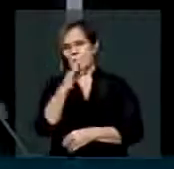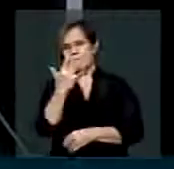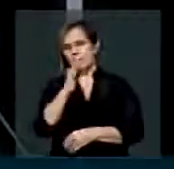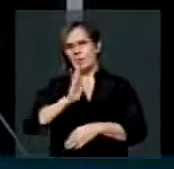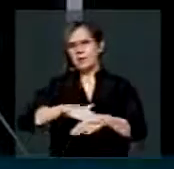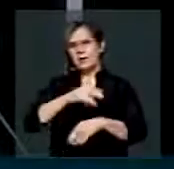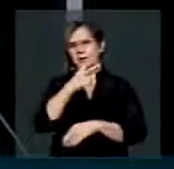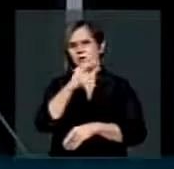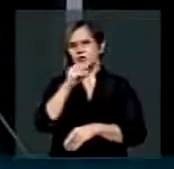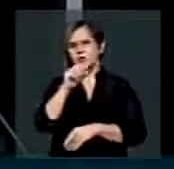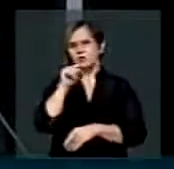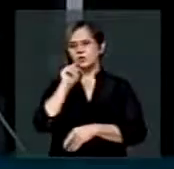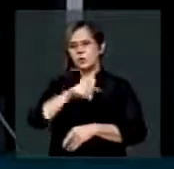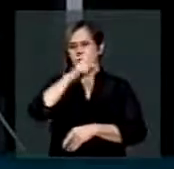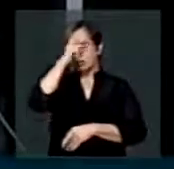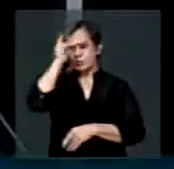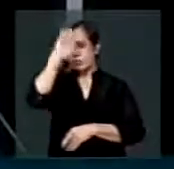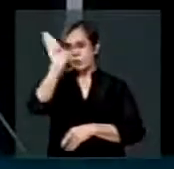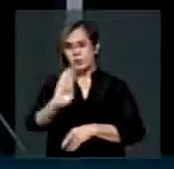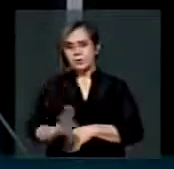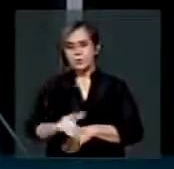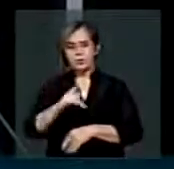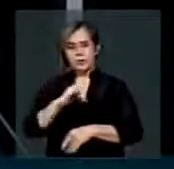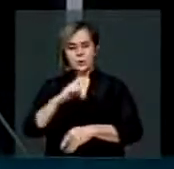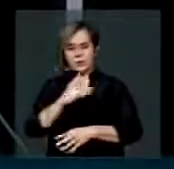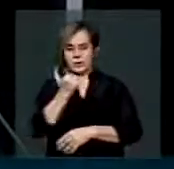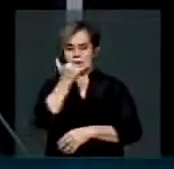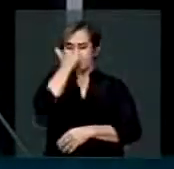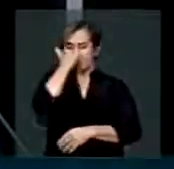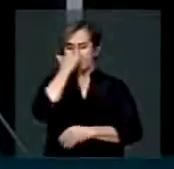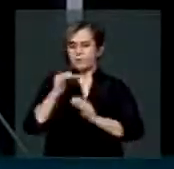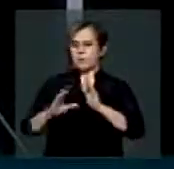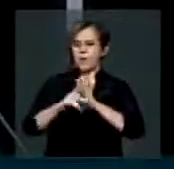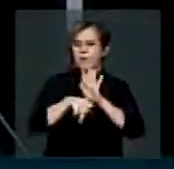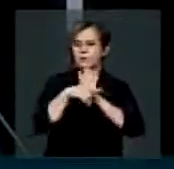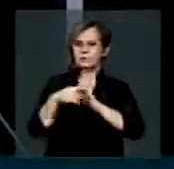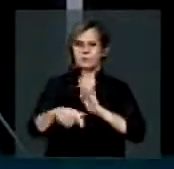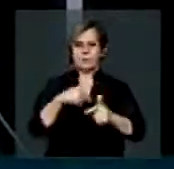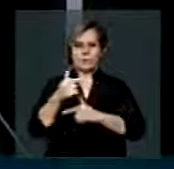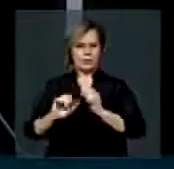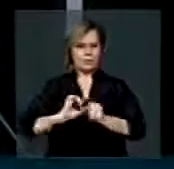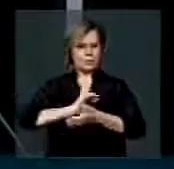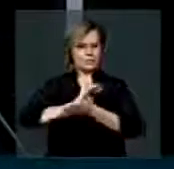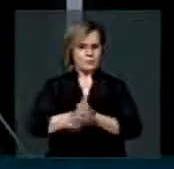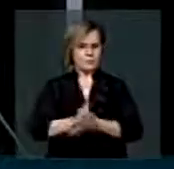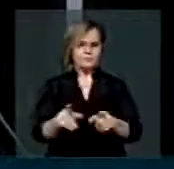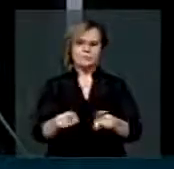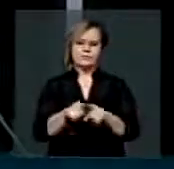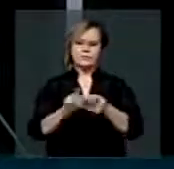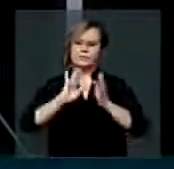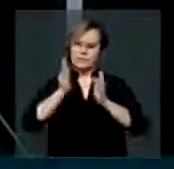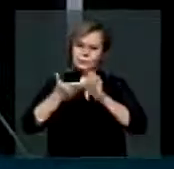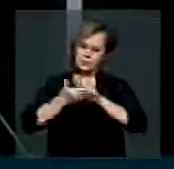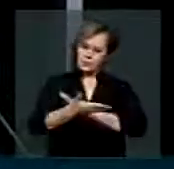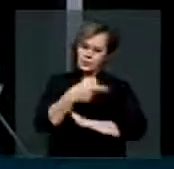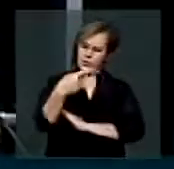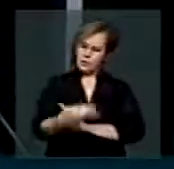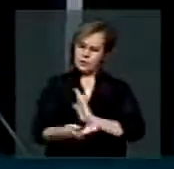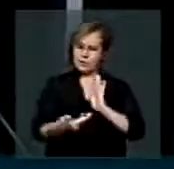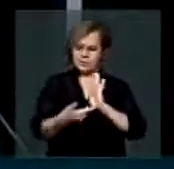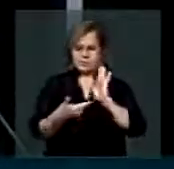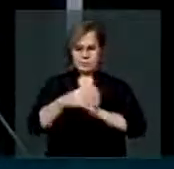de 200 mil brasileiros que estão sendo vítimas dessas ações. Nós também já demos entrada aqui na Câmara,